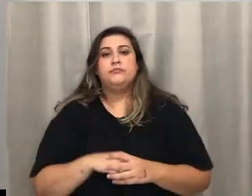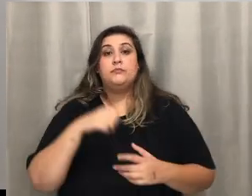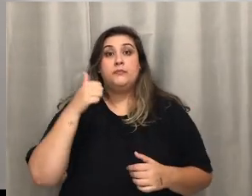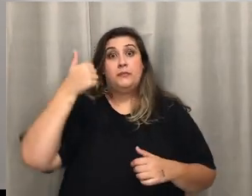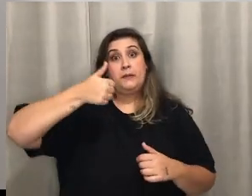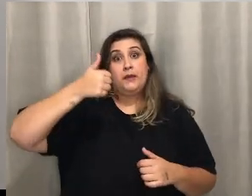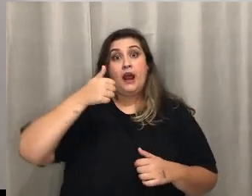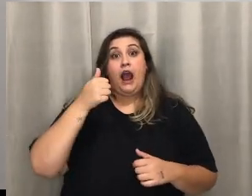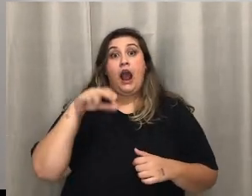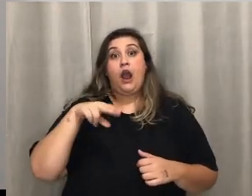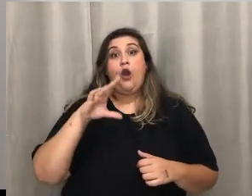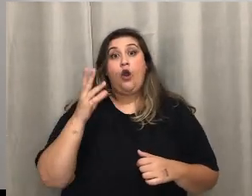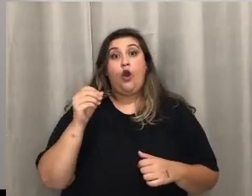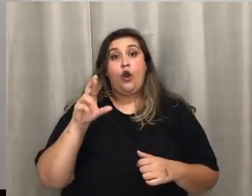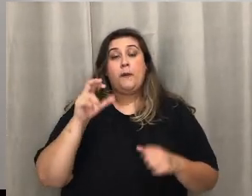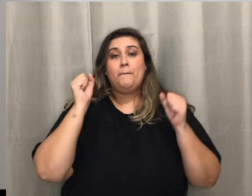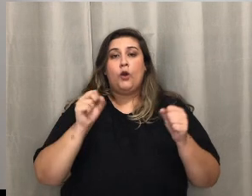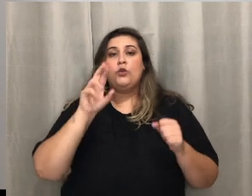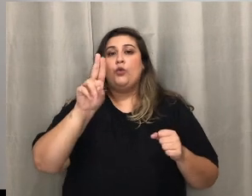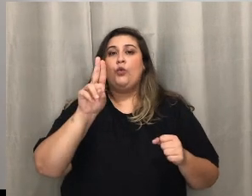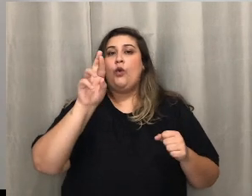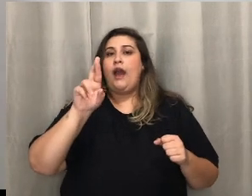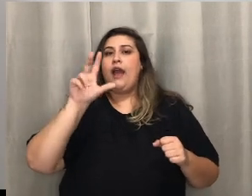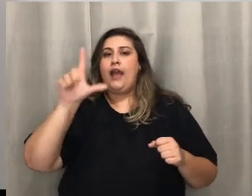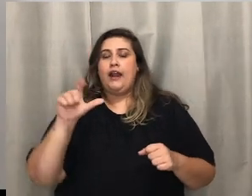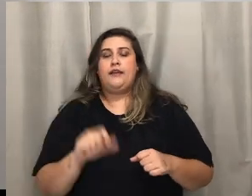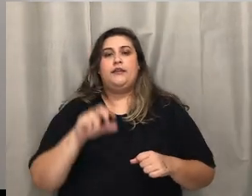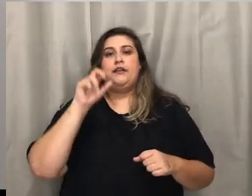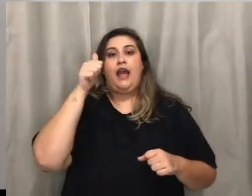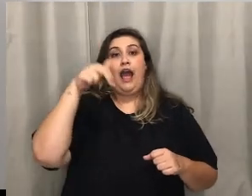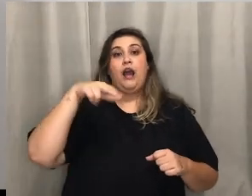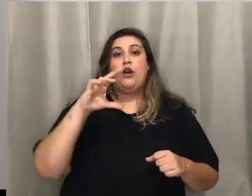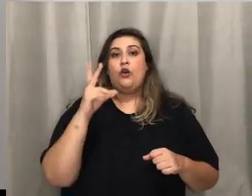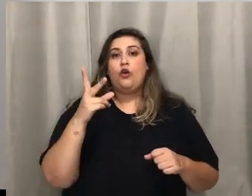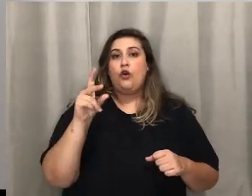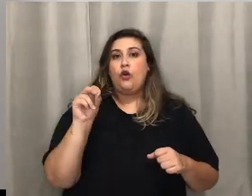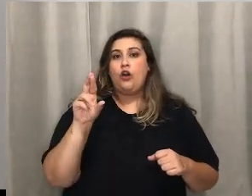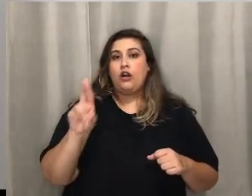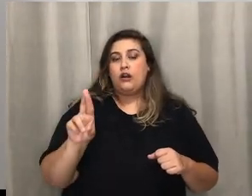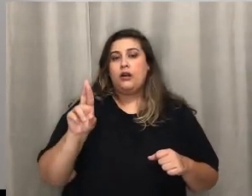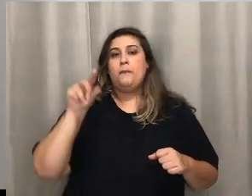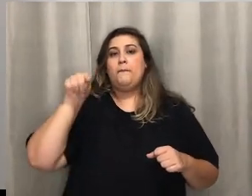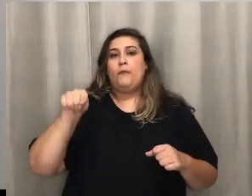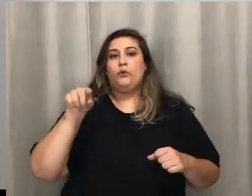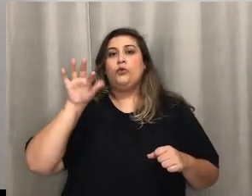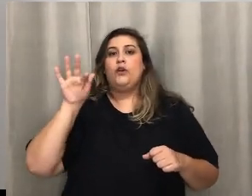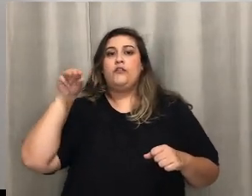pode ser acessado por meio da URL anchor.fm.